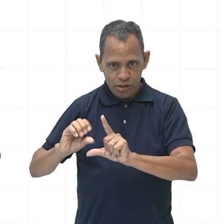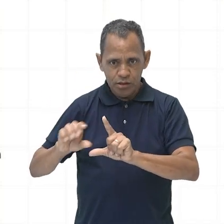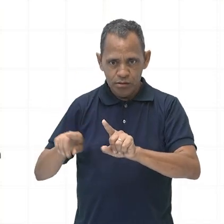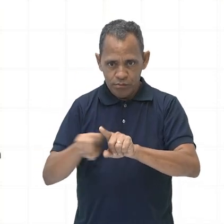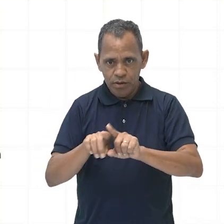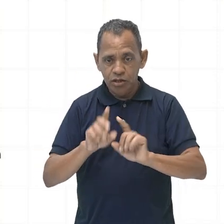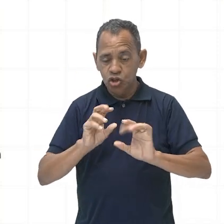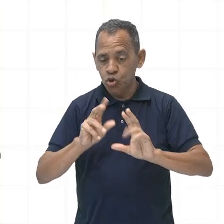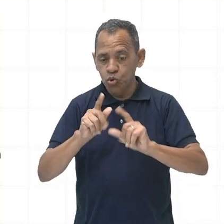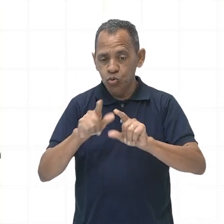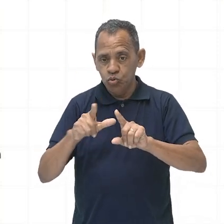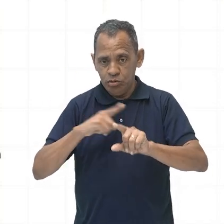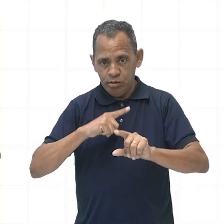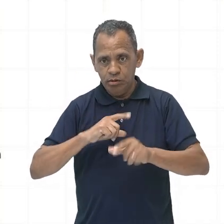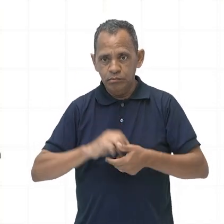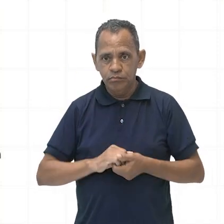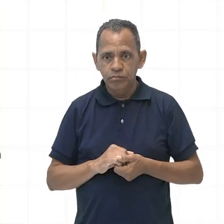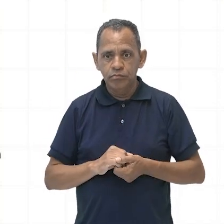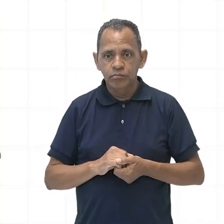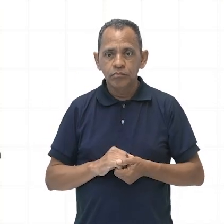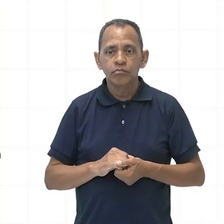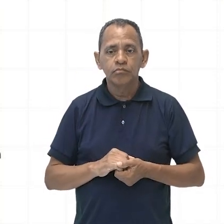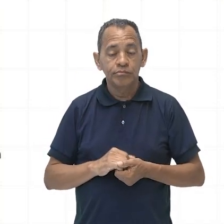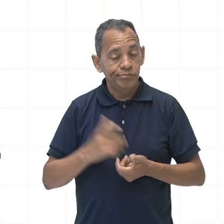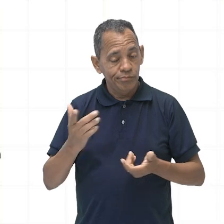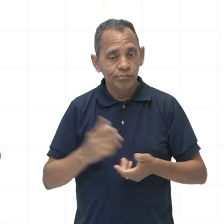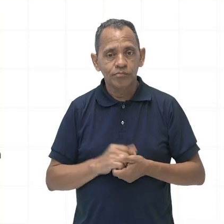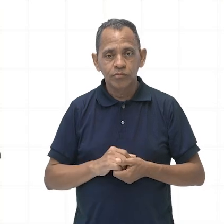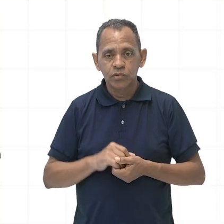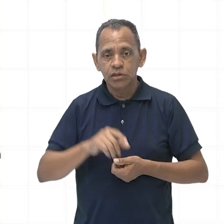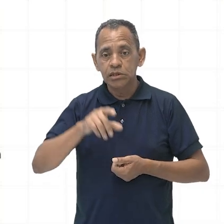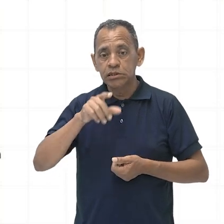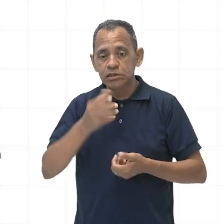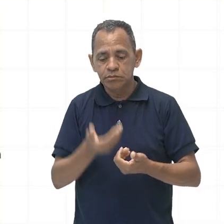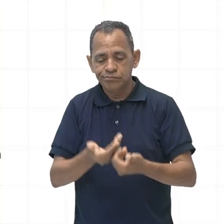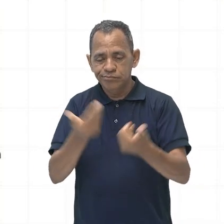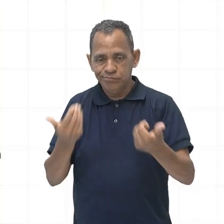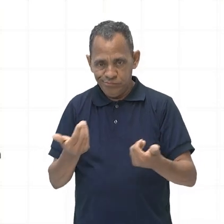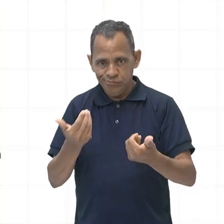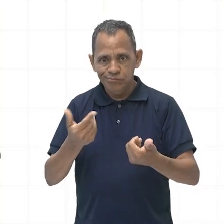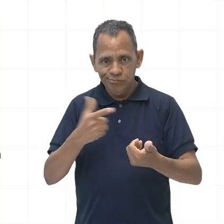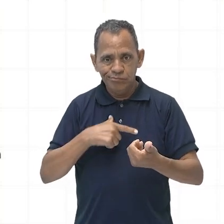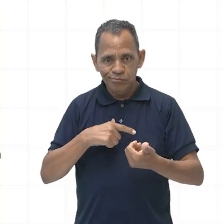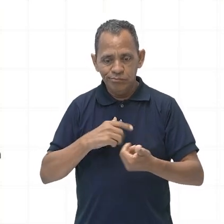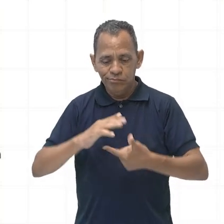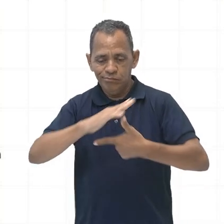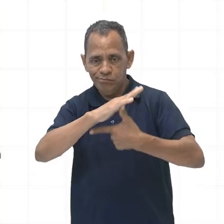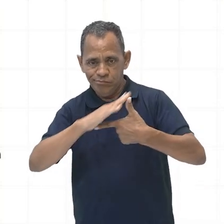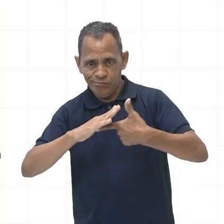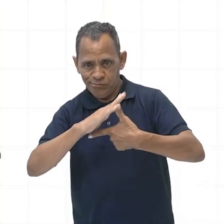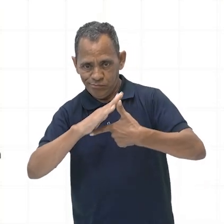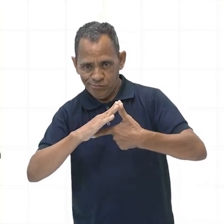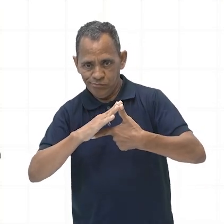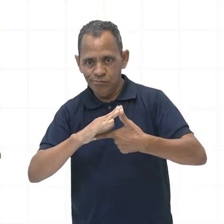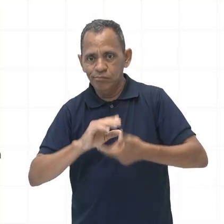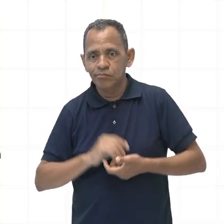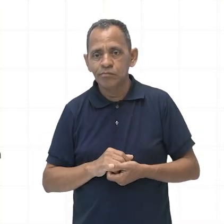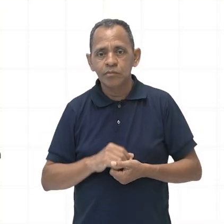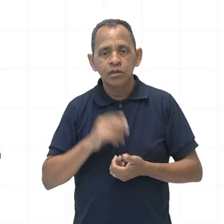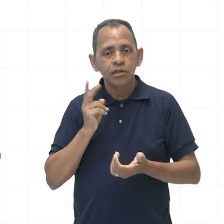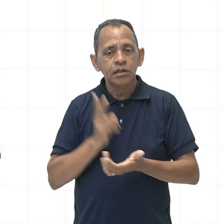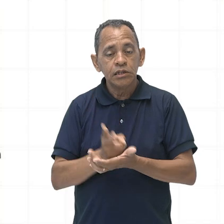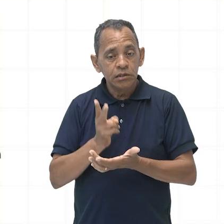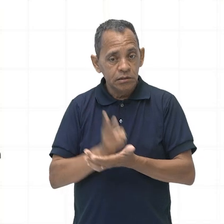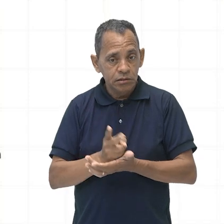triângulo, eu tenho do quadrado, eu tenho um triângulo retângulo, né? E aí, o que a gente vai ter? A gente sempre pode ter